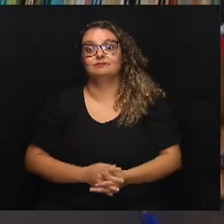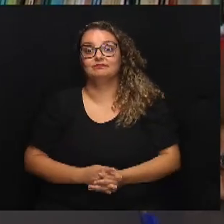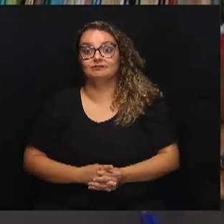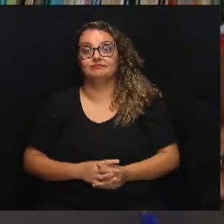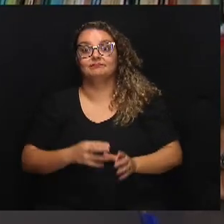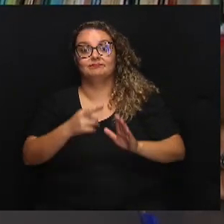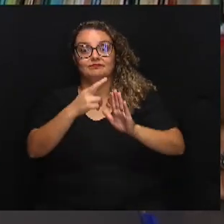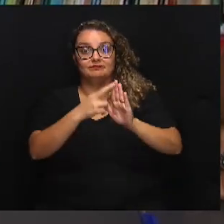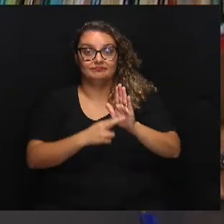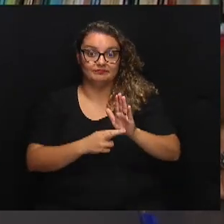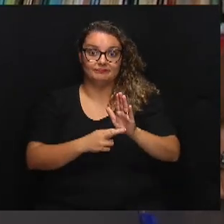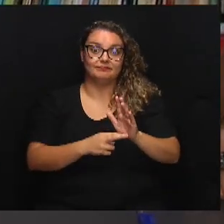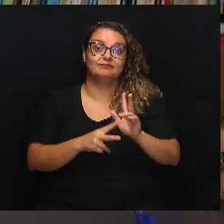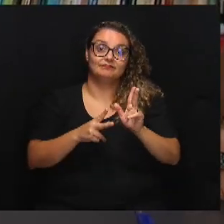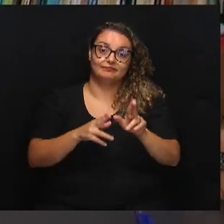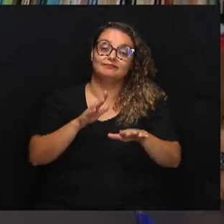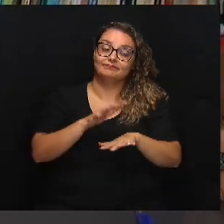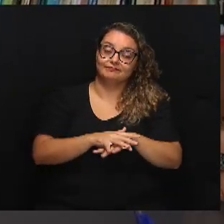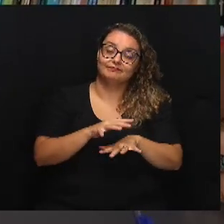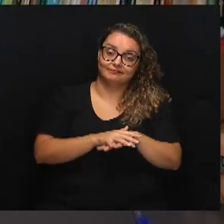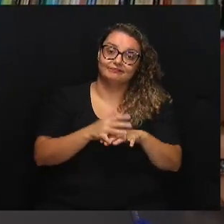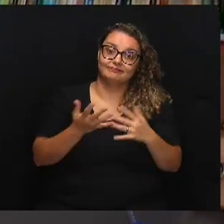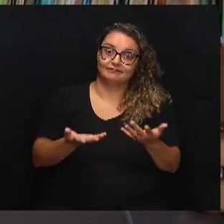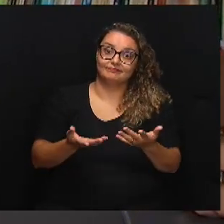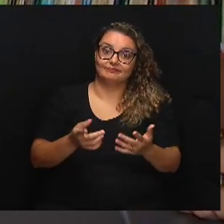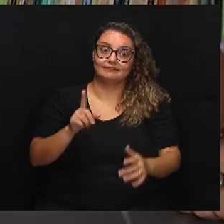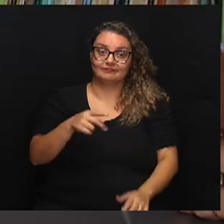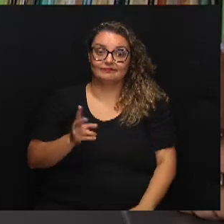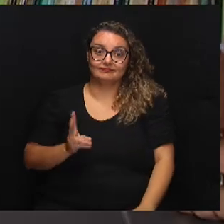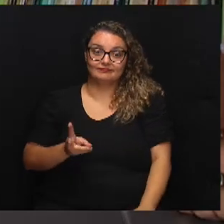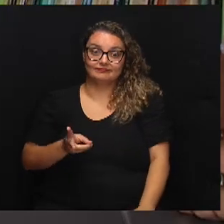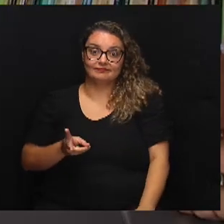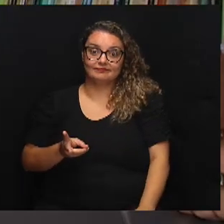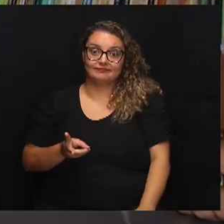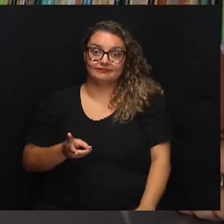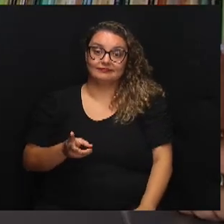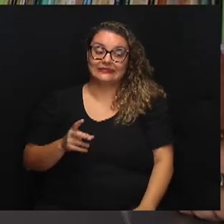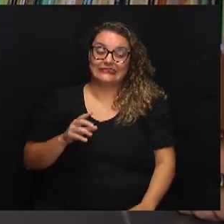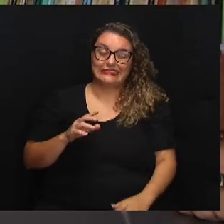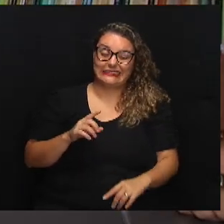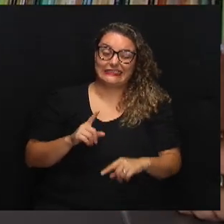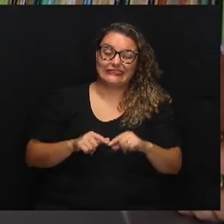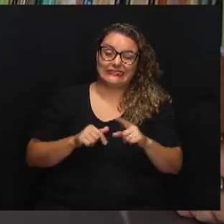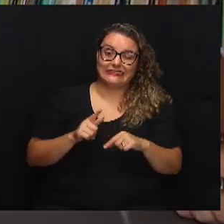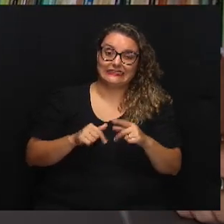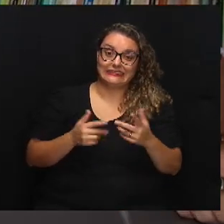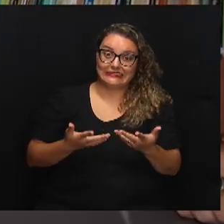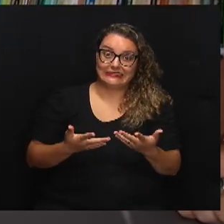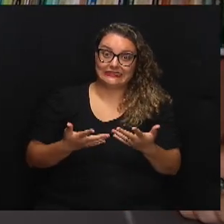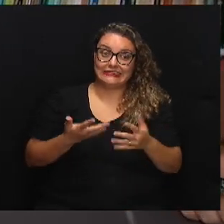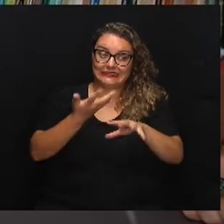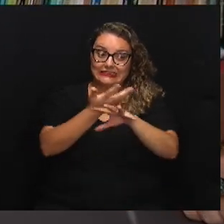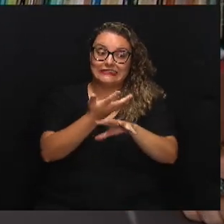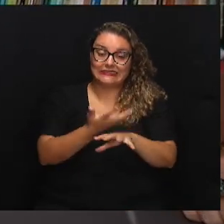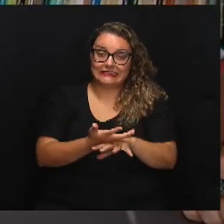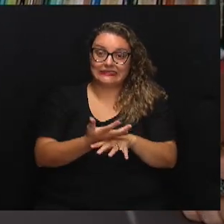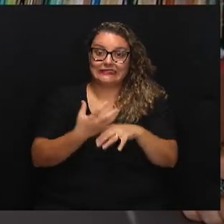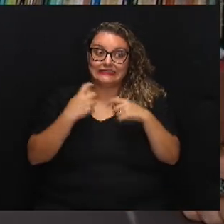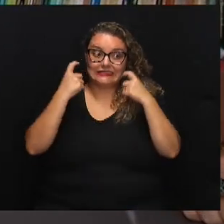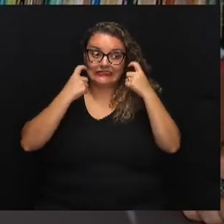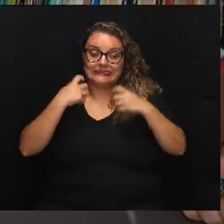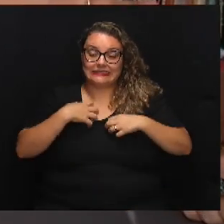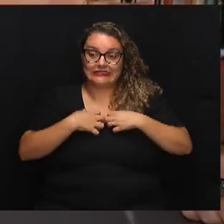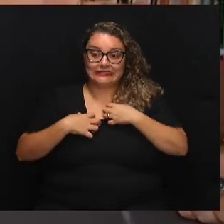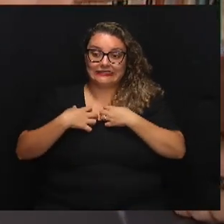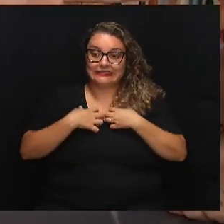redação, como a matemática, por exemplo, é sempre uma matéria que deixa as pessoas bastante